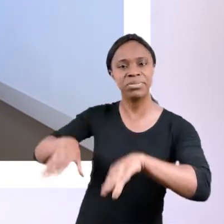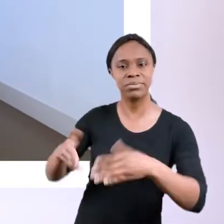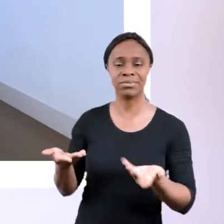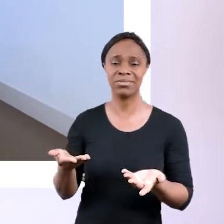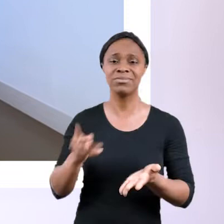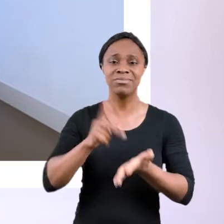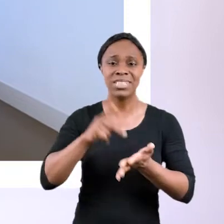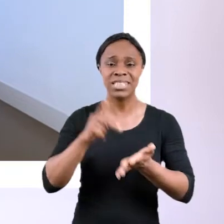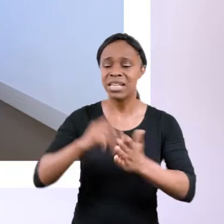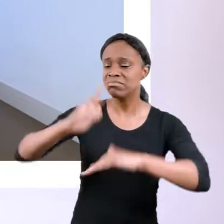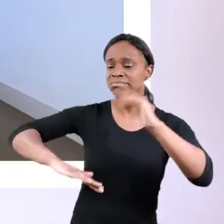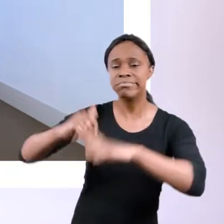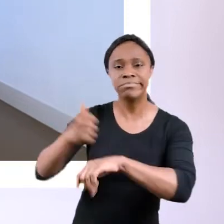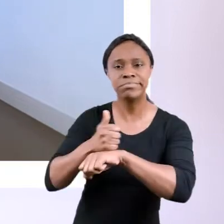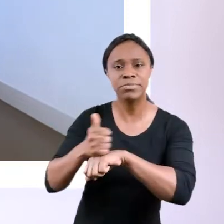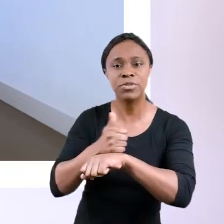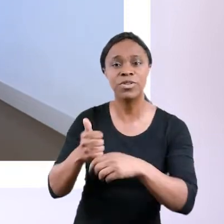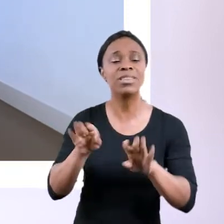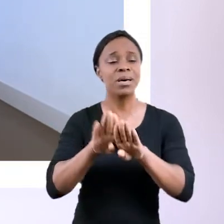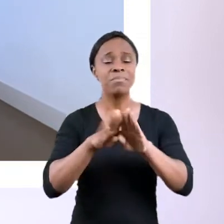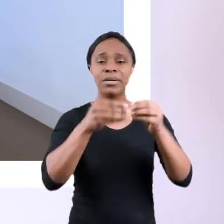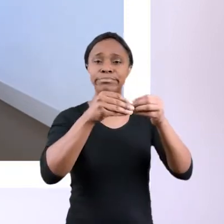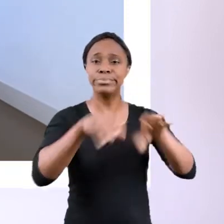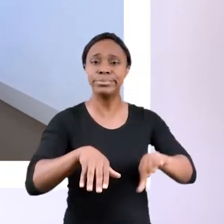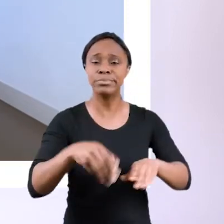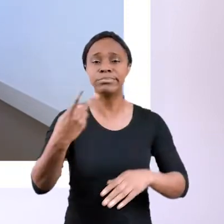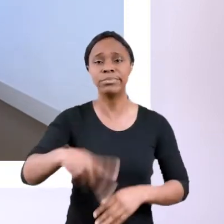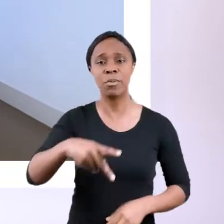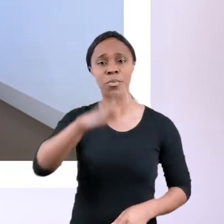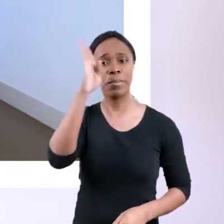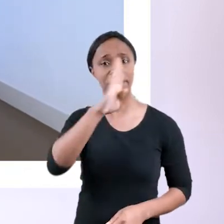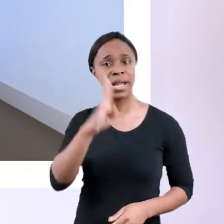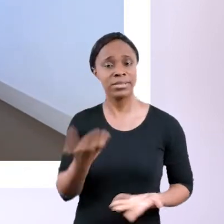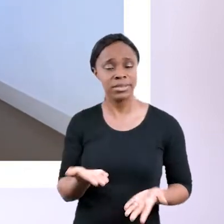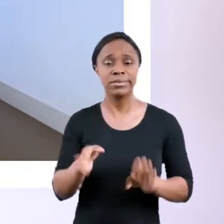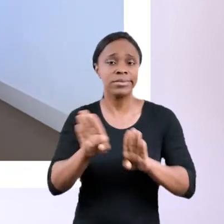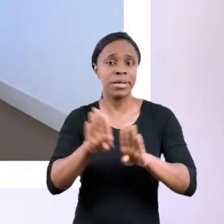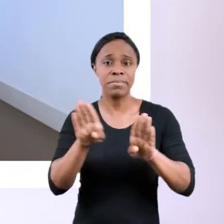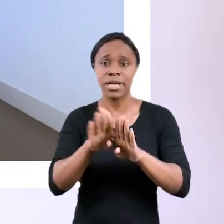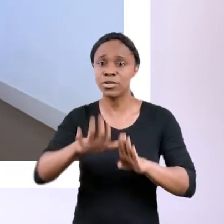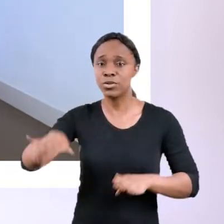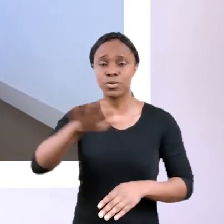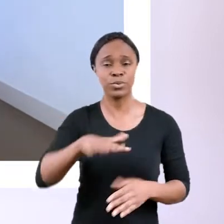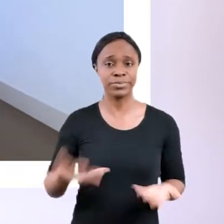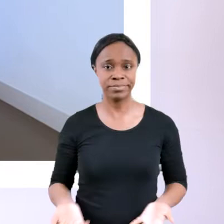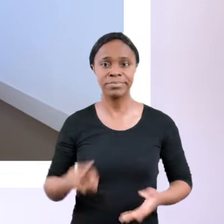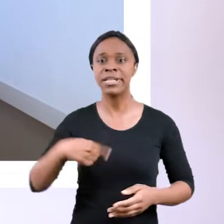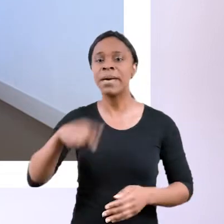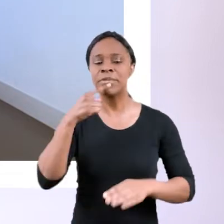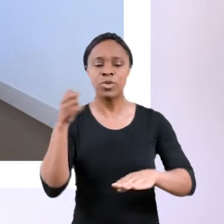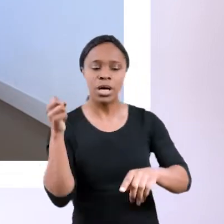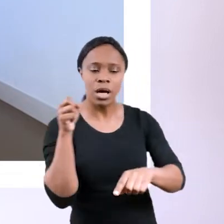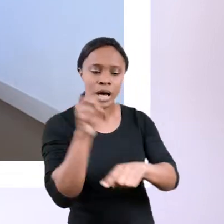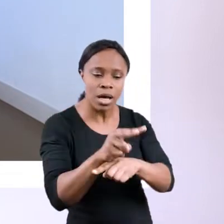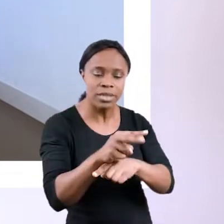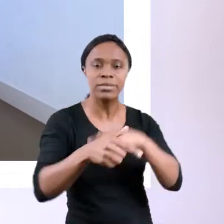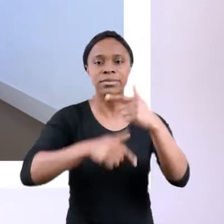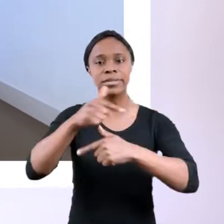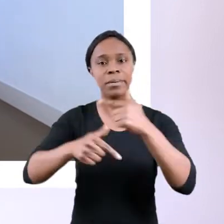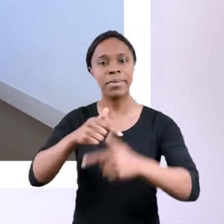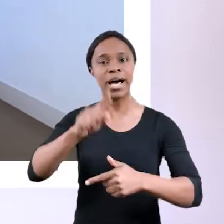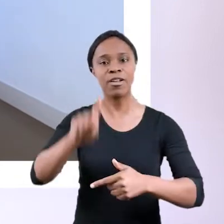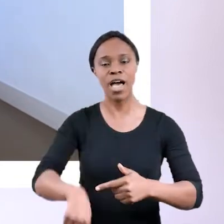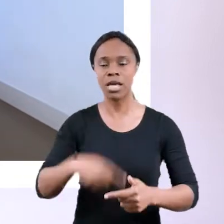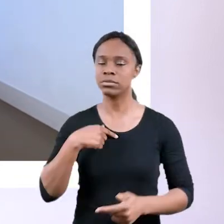enorme de talentos e um prejuízo gigantesco para o país e para todas nós. A inserção no mercado de trabalho é um